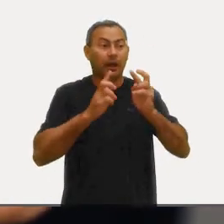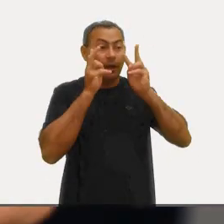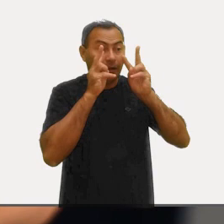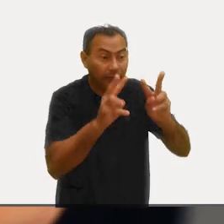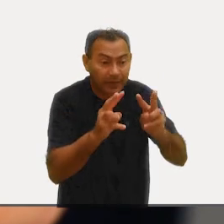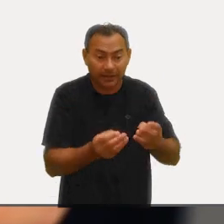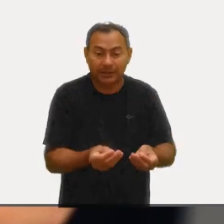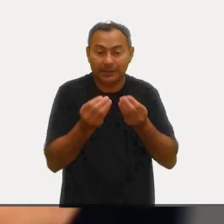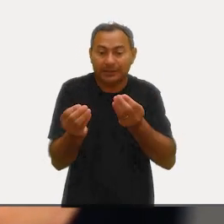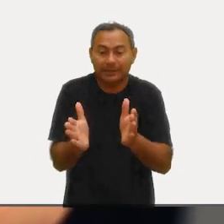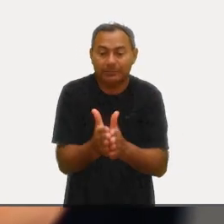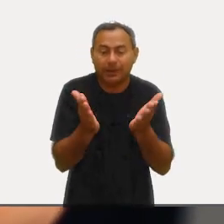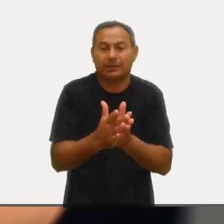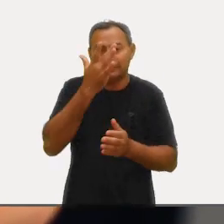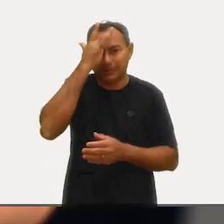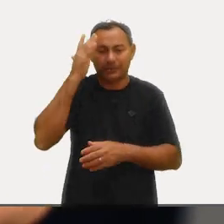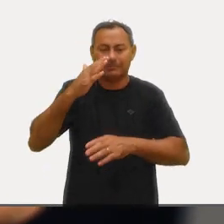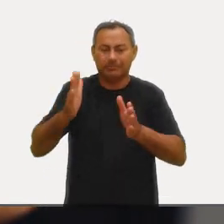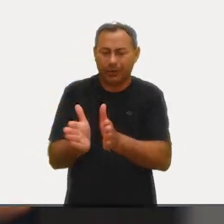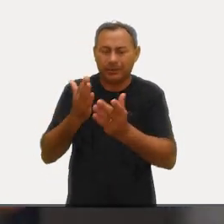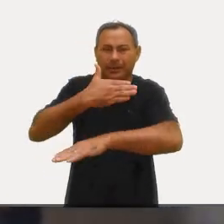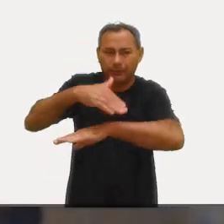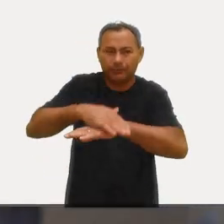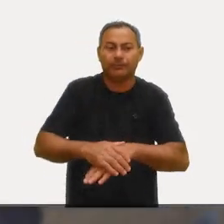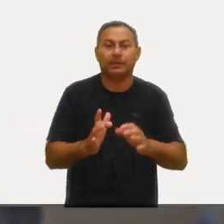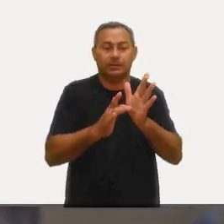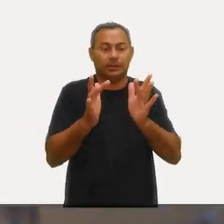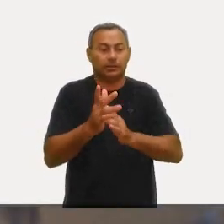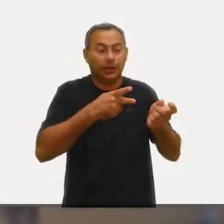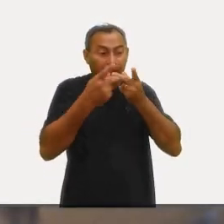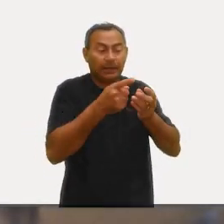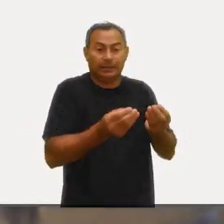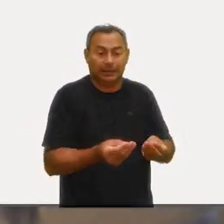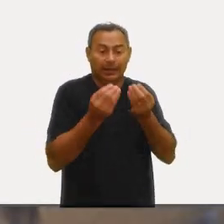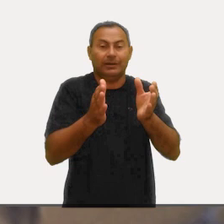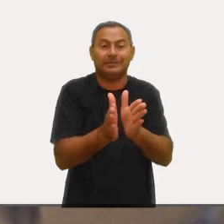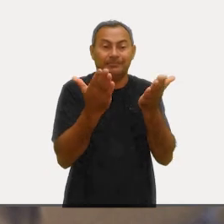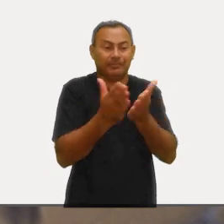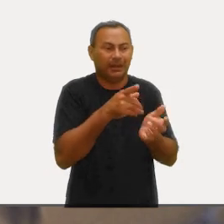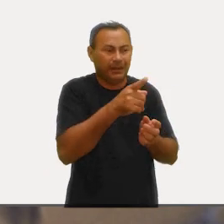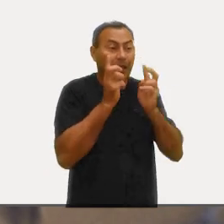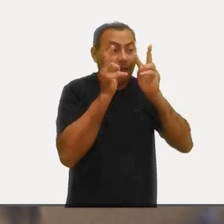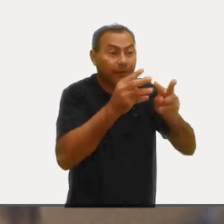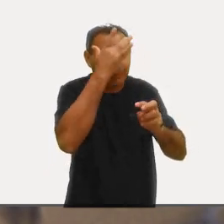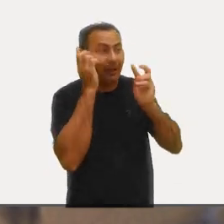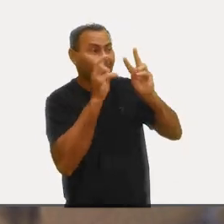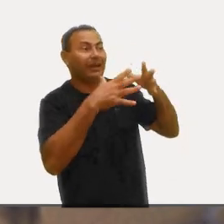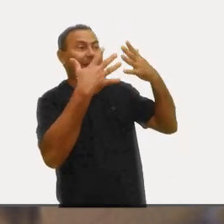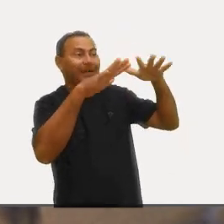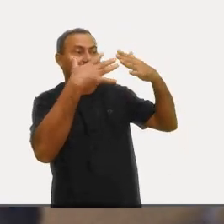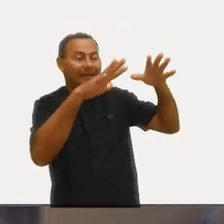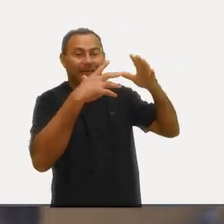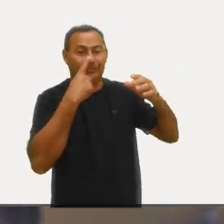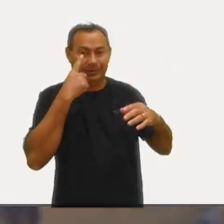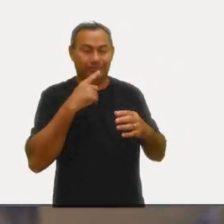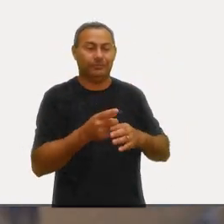os vissem dando esmolas aos pobres nas ruas. Jesus falou que eles davam esmolas apenas para serem vistos pelos